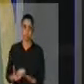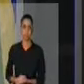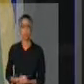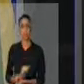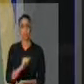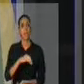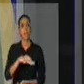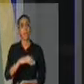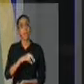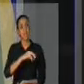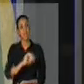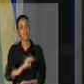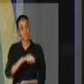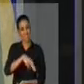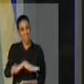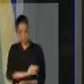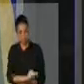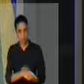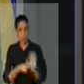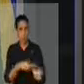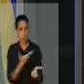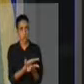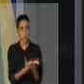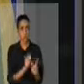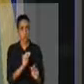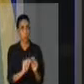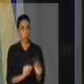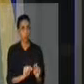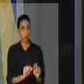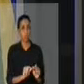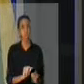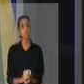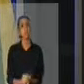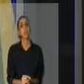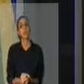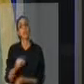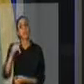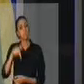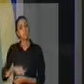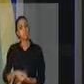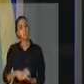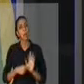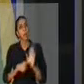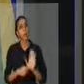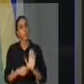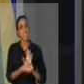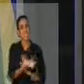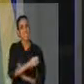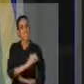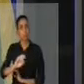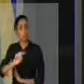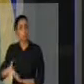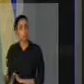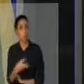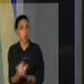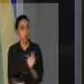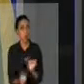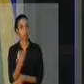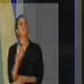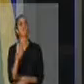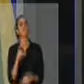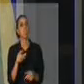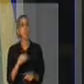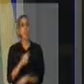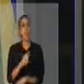INCA, a estimativa para o Brasil no biênio 2016-2017 aponta 600 mil novos casos de câncer, sendo